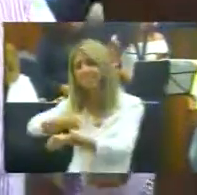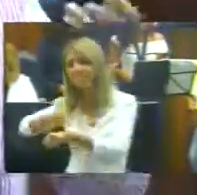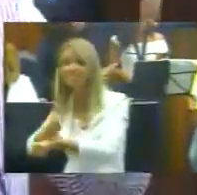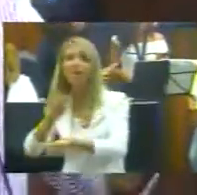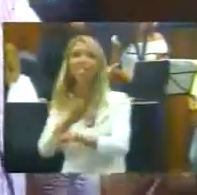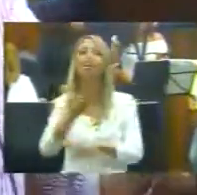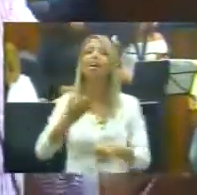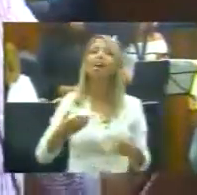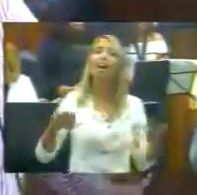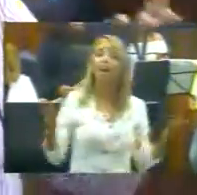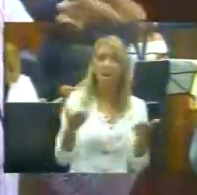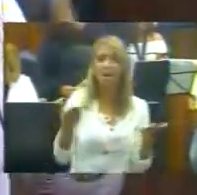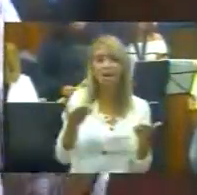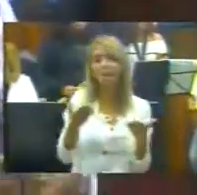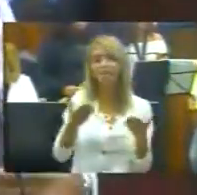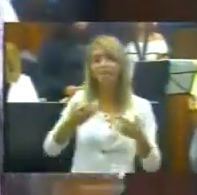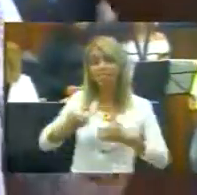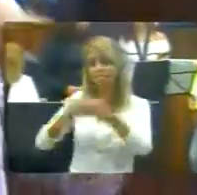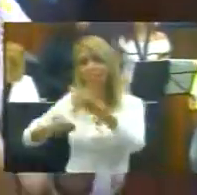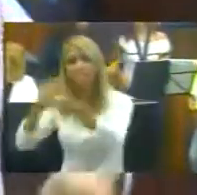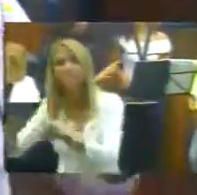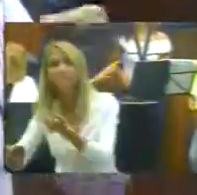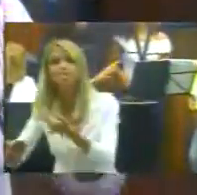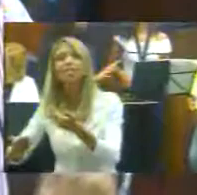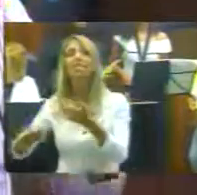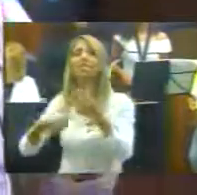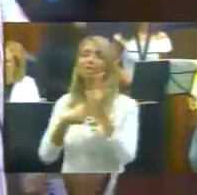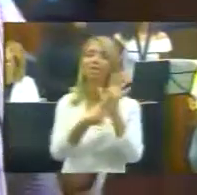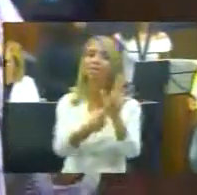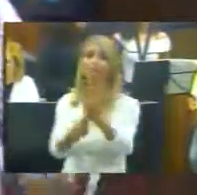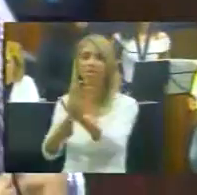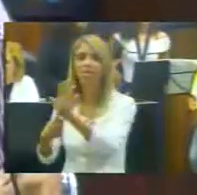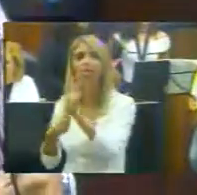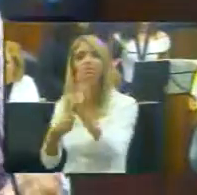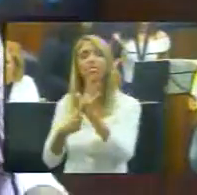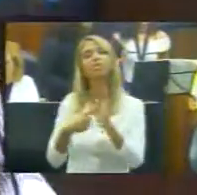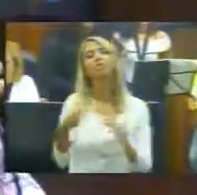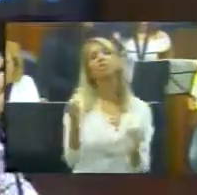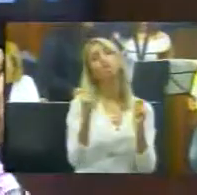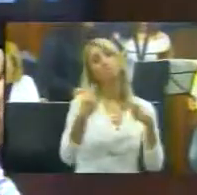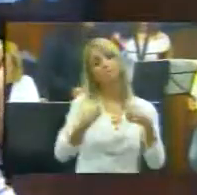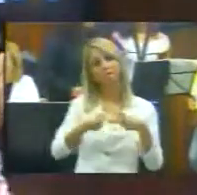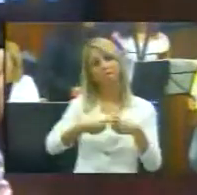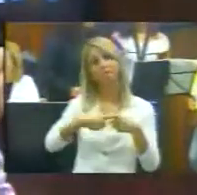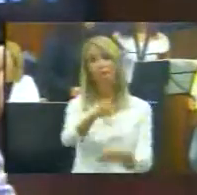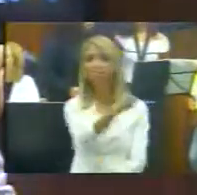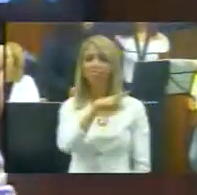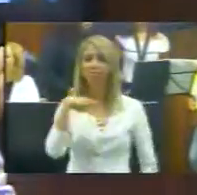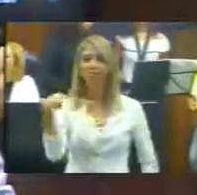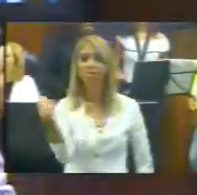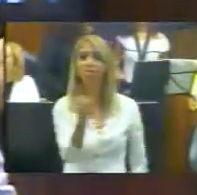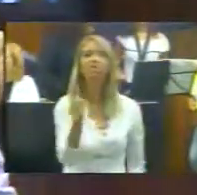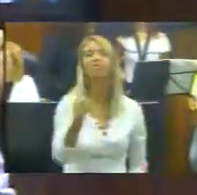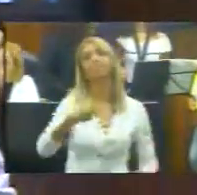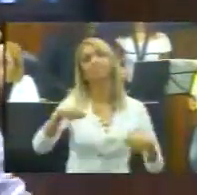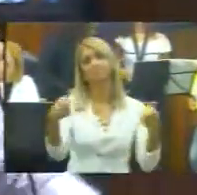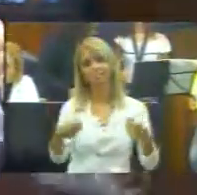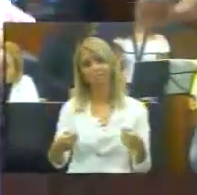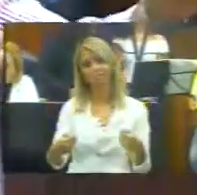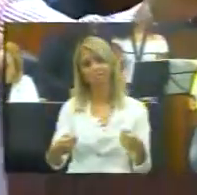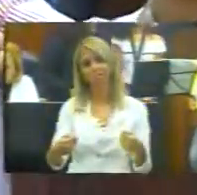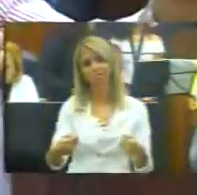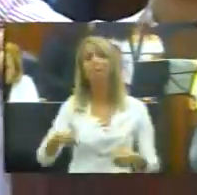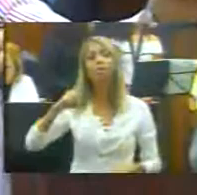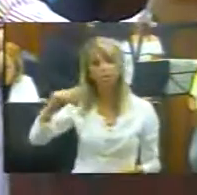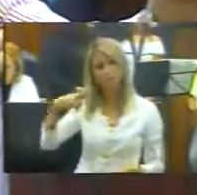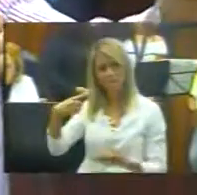e promovam os avanços dos quais todos nós necessitamos. O deputado necessita desses avanços e